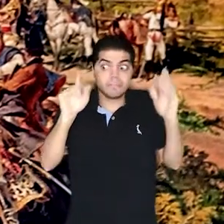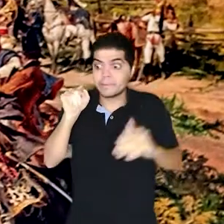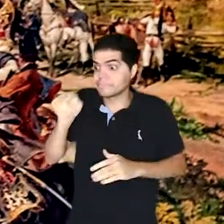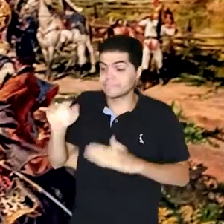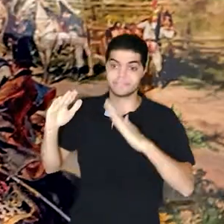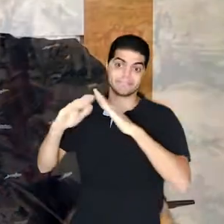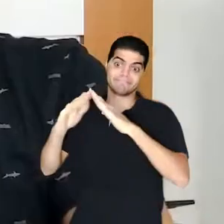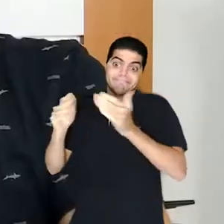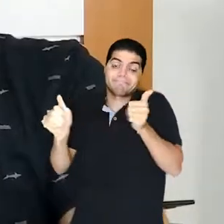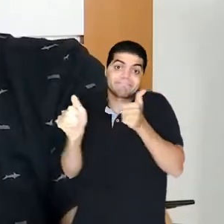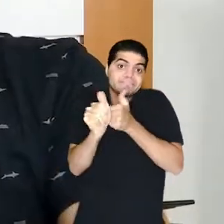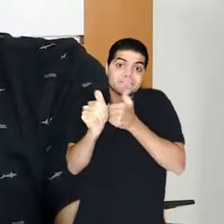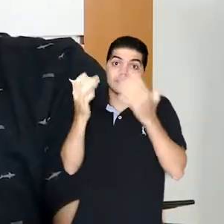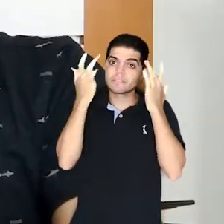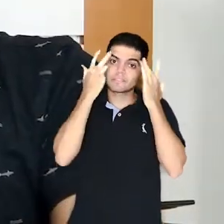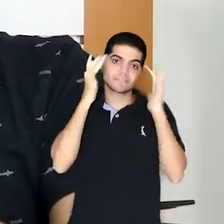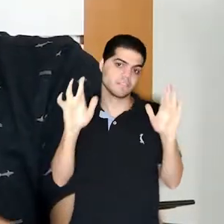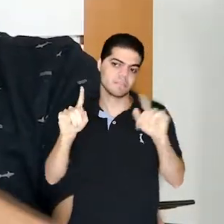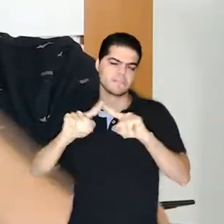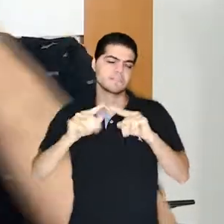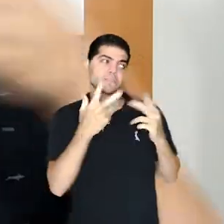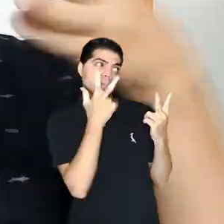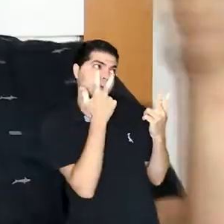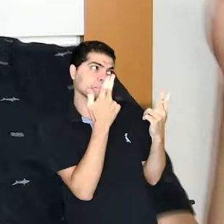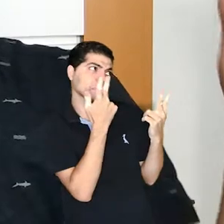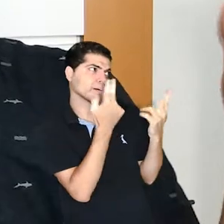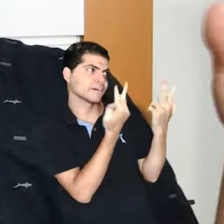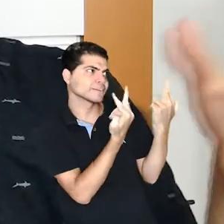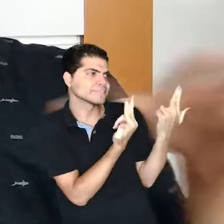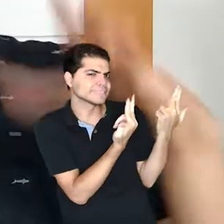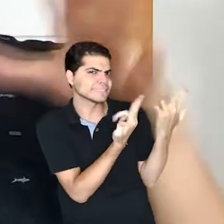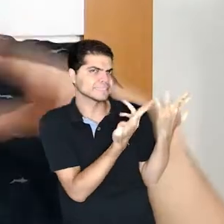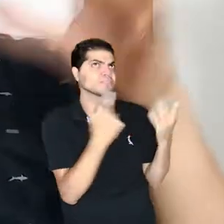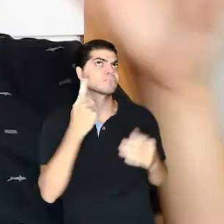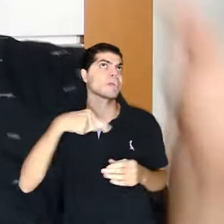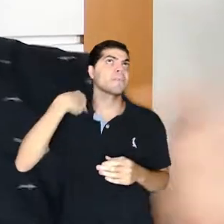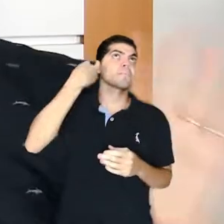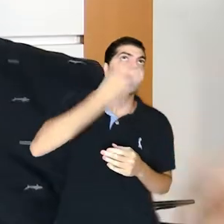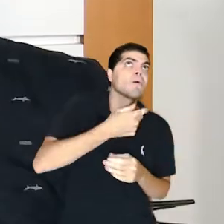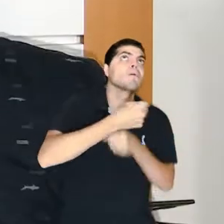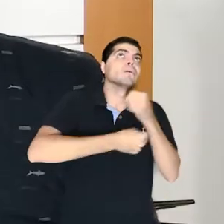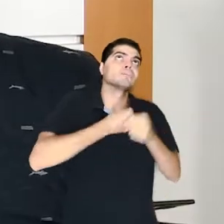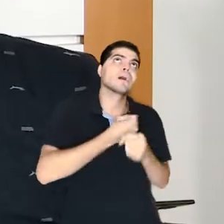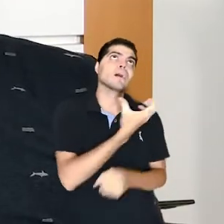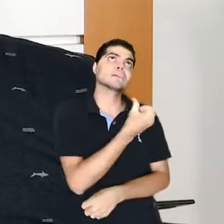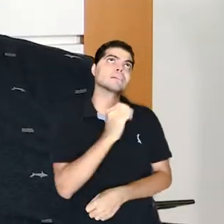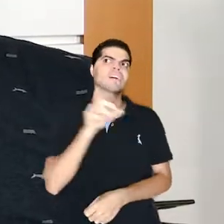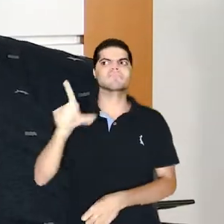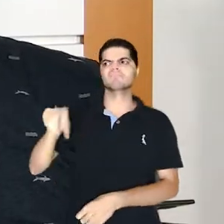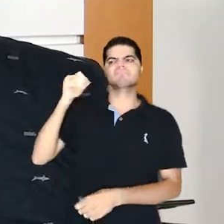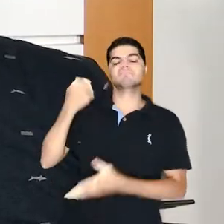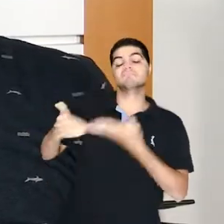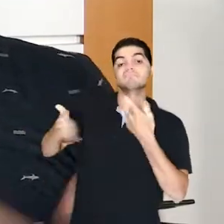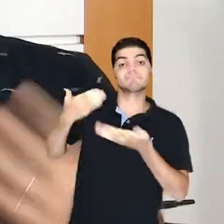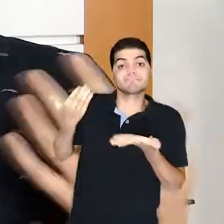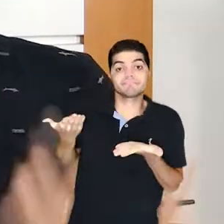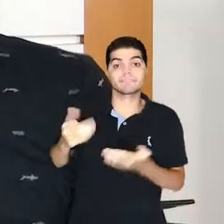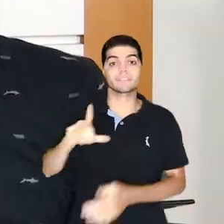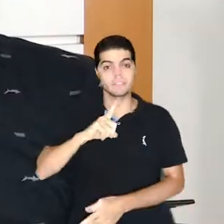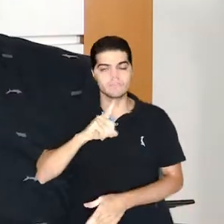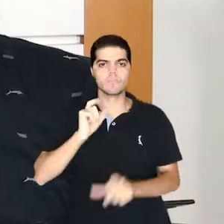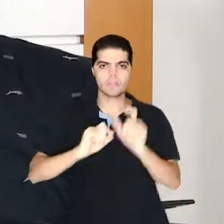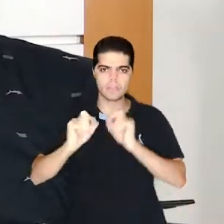estava ali perto, mas como ela é parecida com um quadro que foi feito 60 anos depois da independência, essa aí é a Casa do Grito. Por outro lado, com o centenário